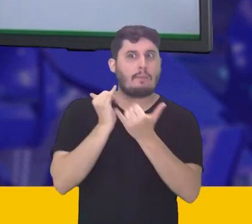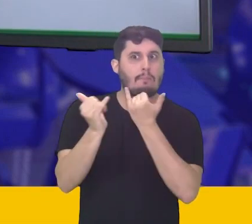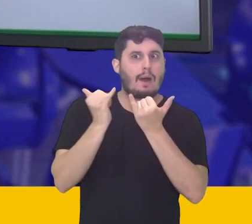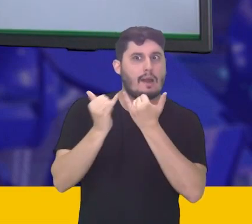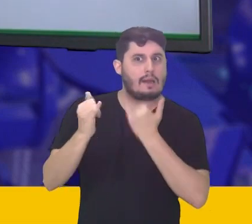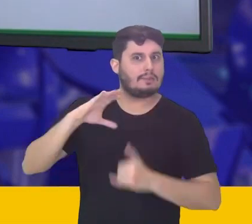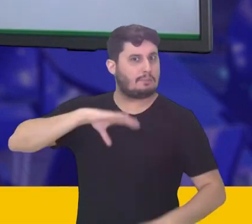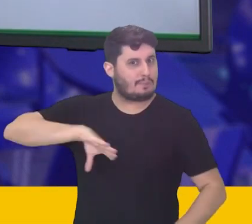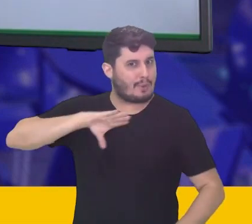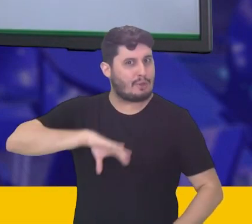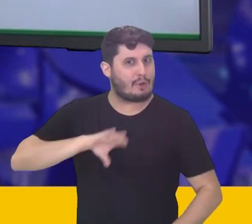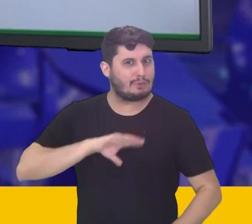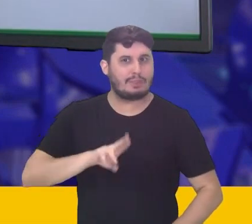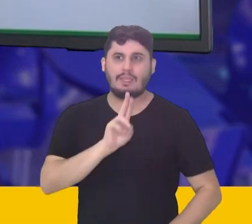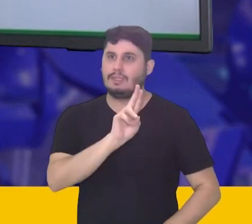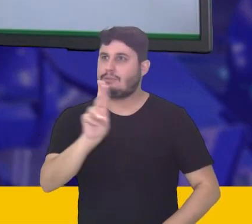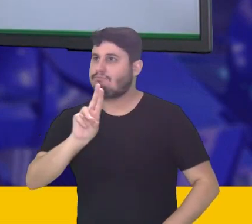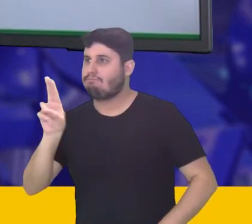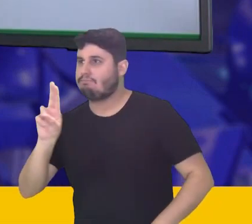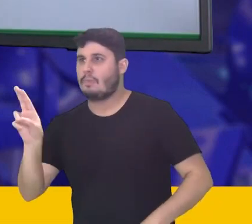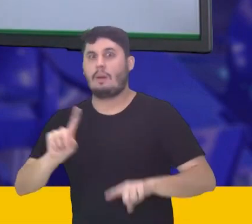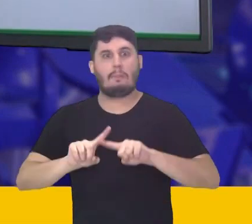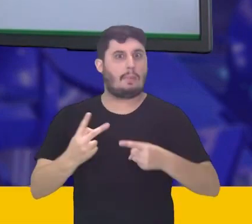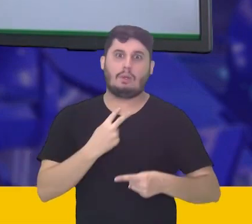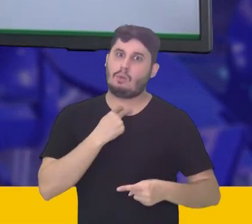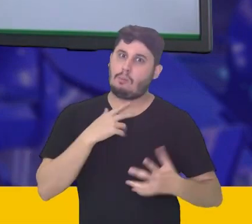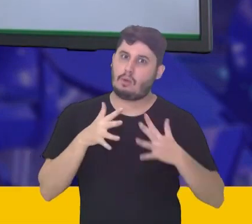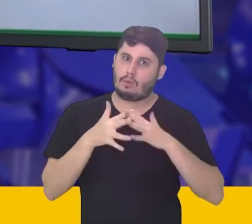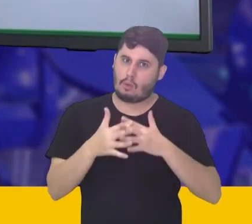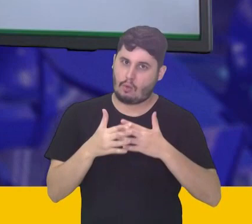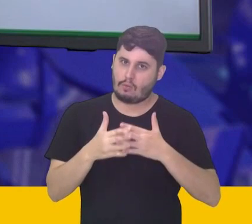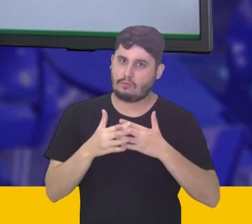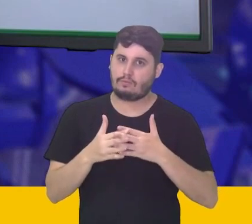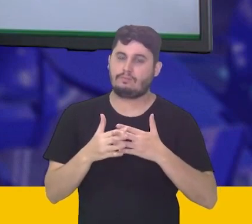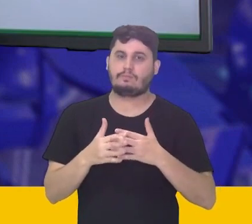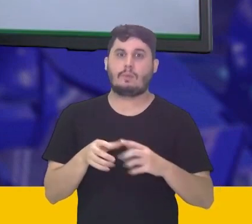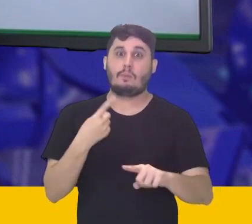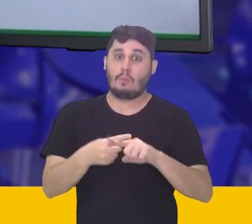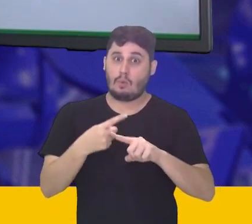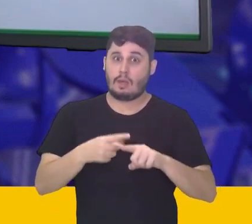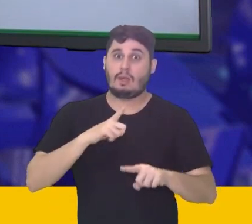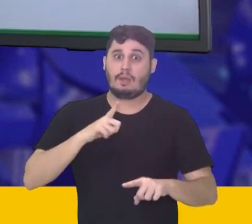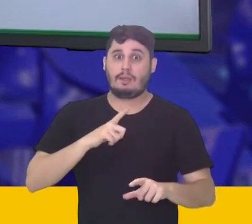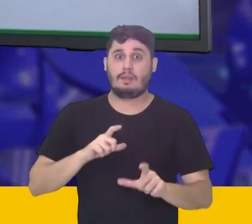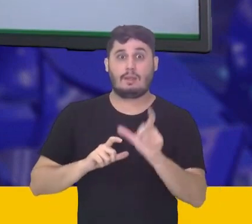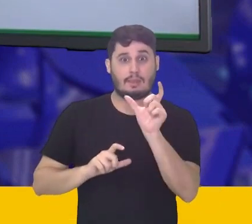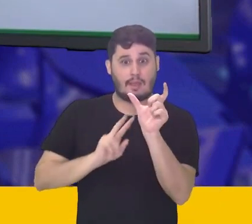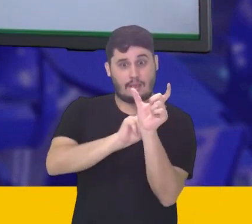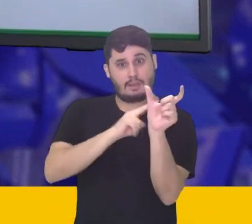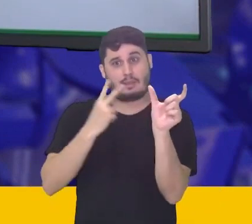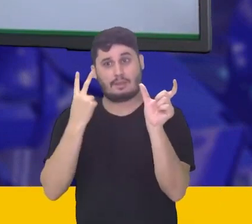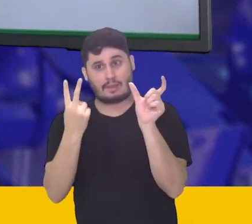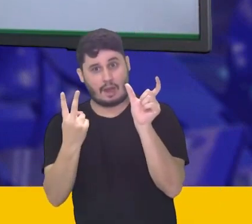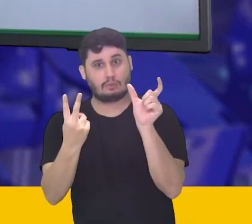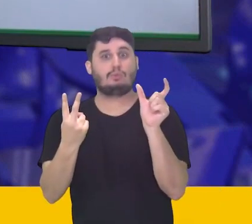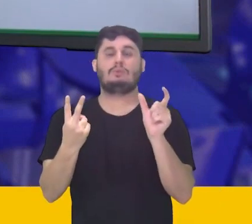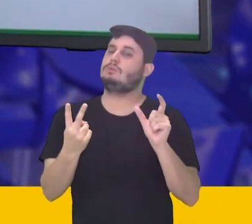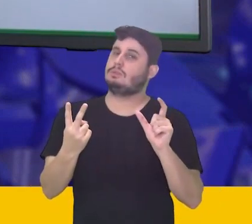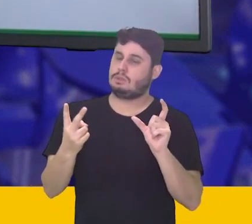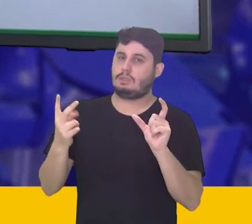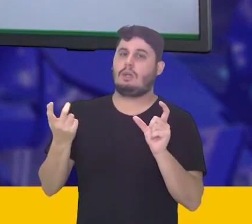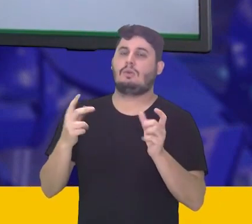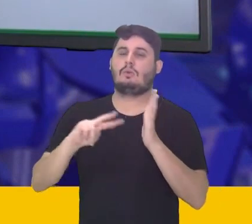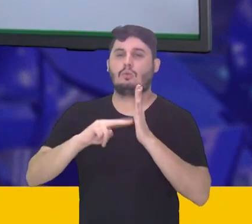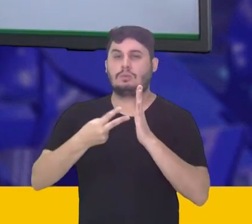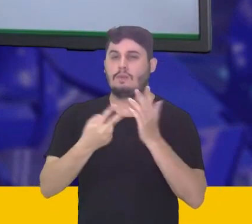é parecido com o inglês, mas lembrando, não confundam, tem a tradução, a mesma tradução da língua